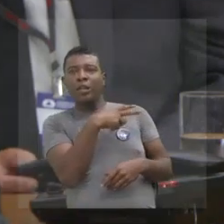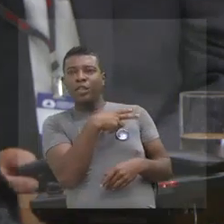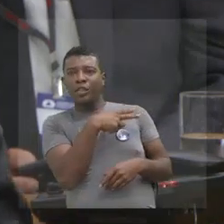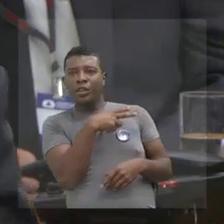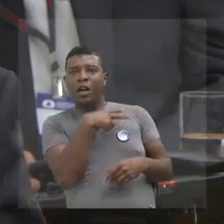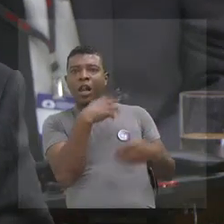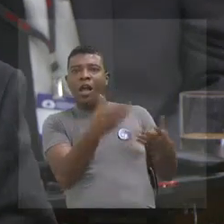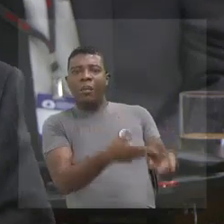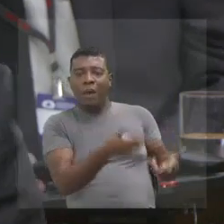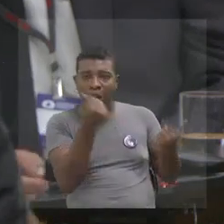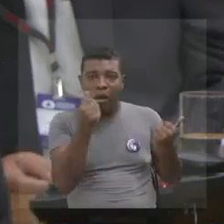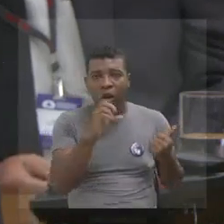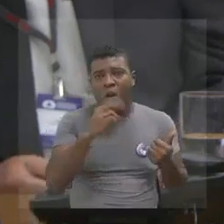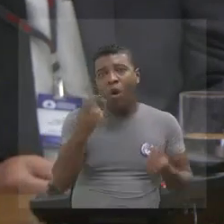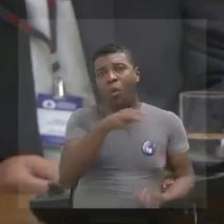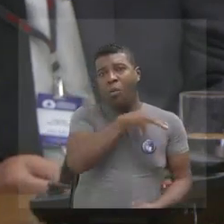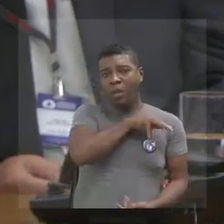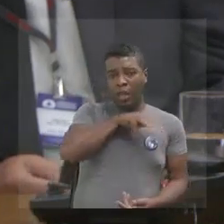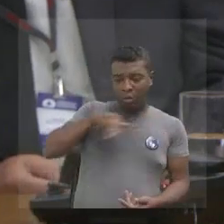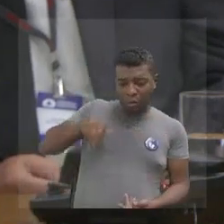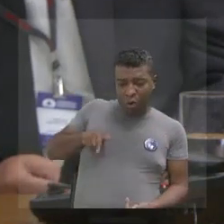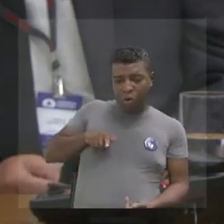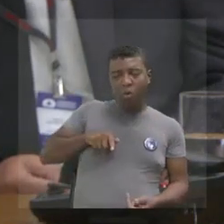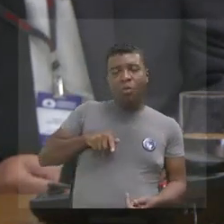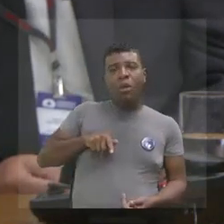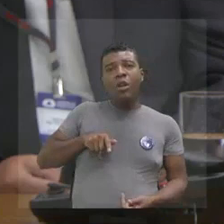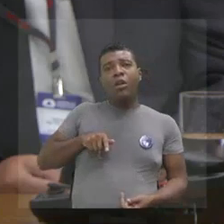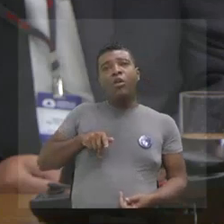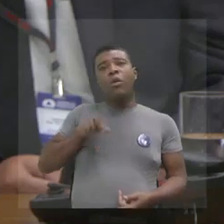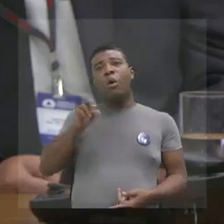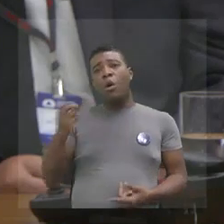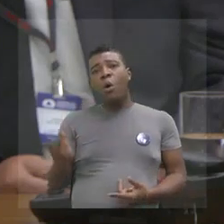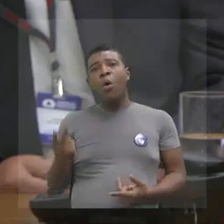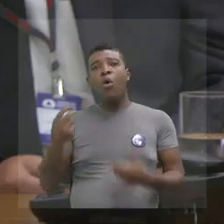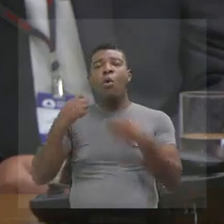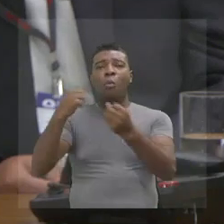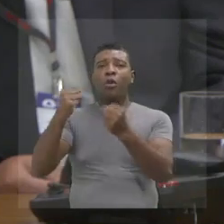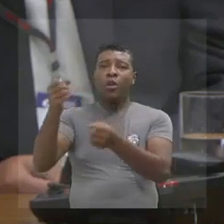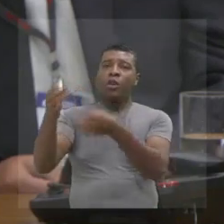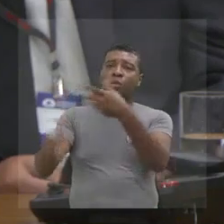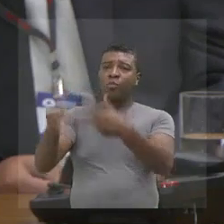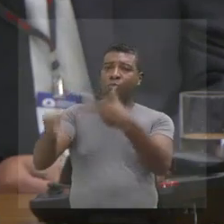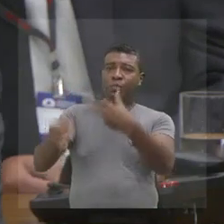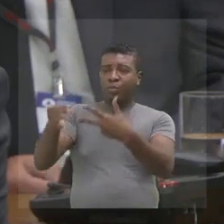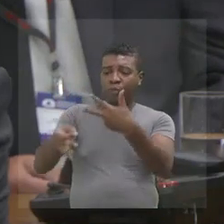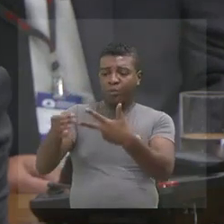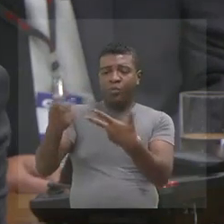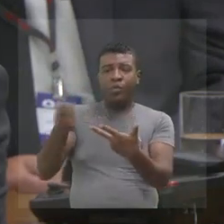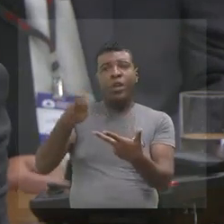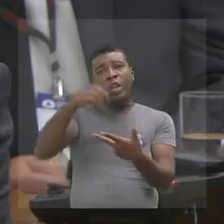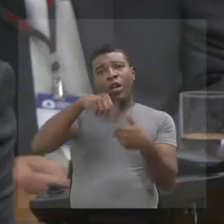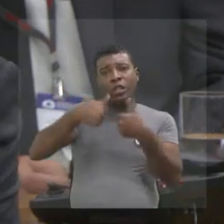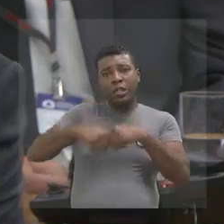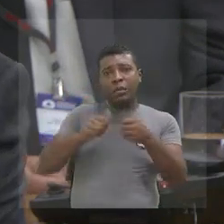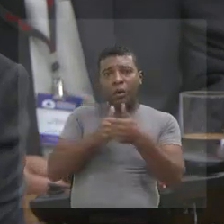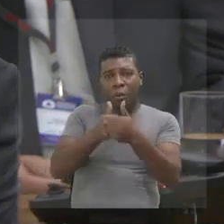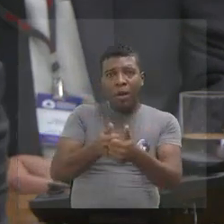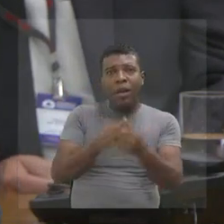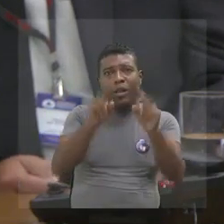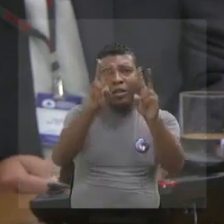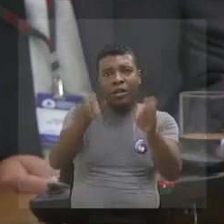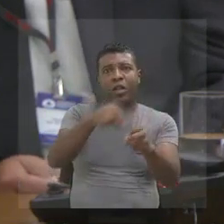Ministério Público ou pelo Poder Judiciário é a gente tem acompanhado as questões da Serra do Curral e muitas vezes